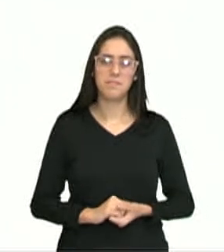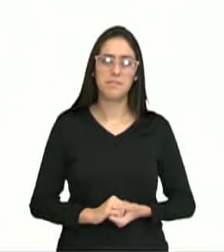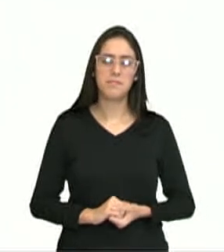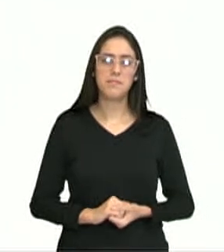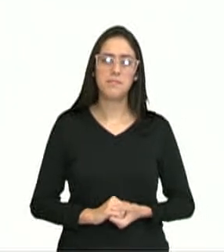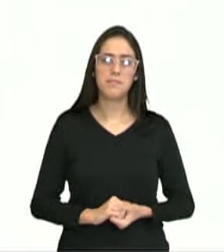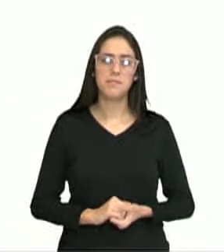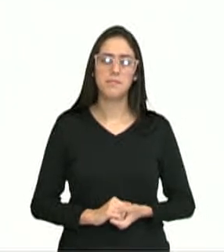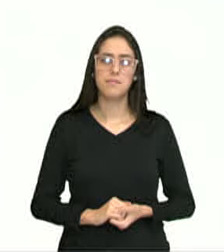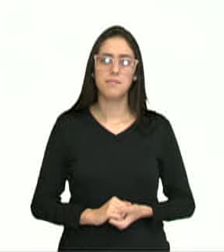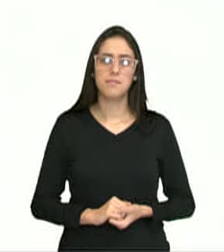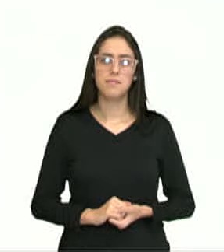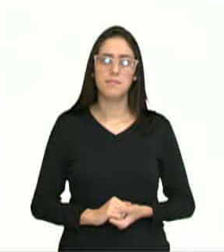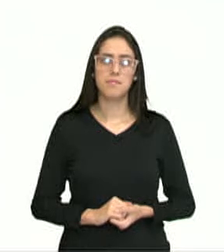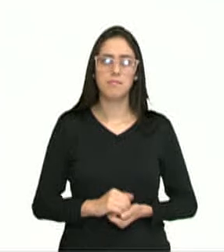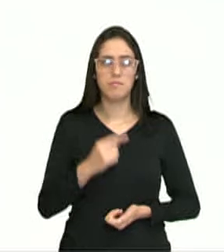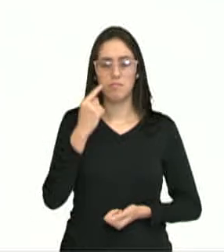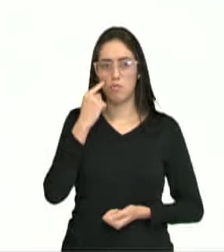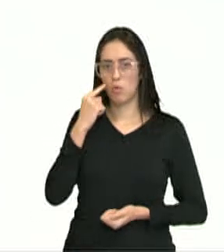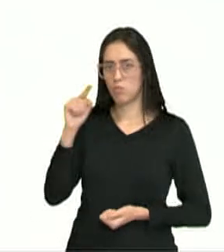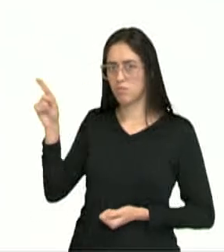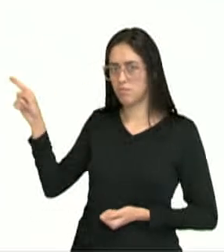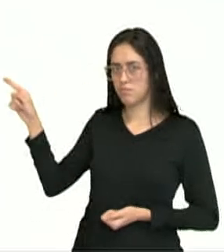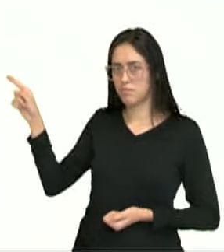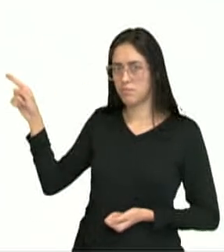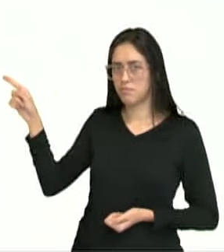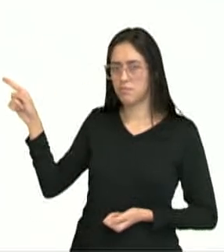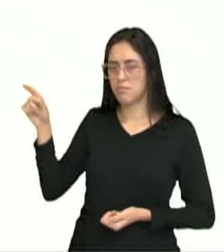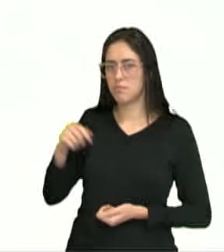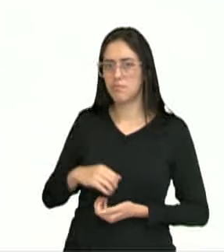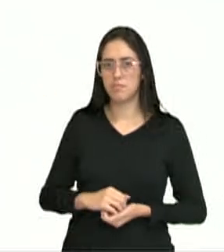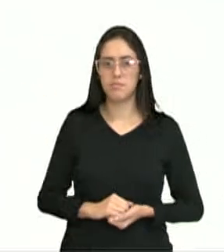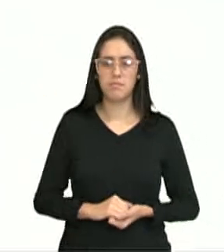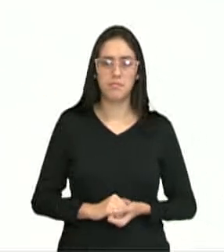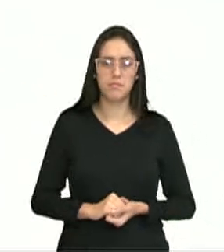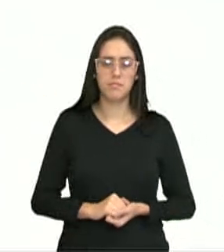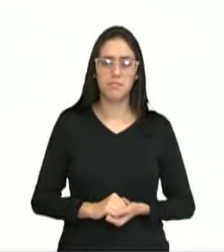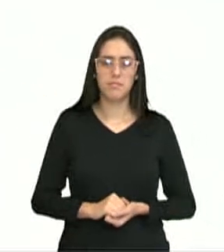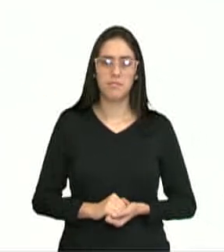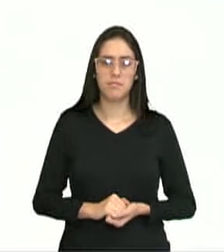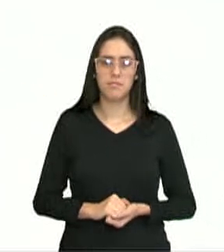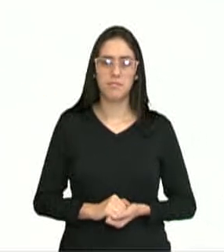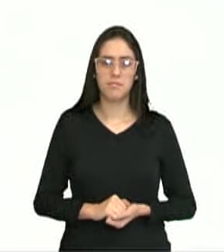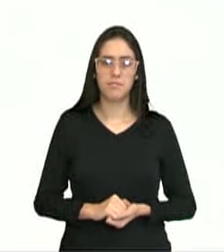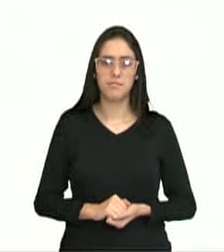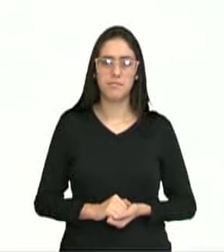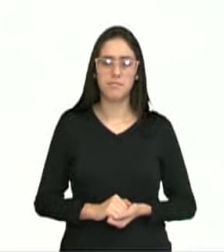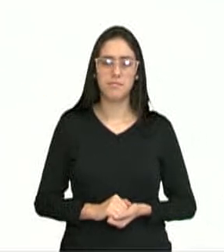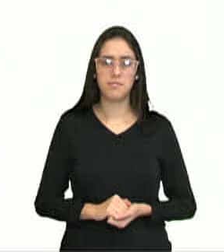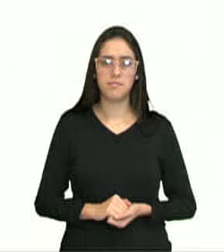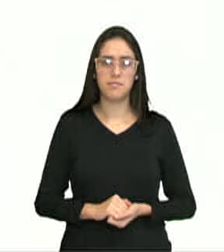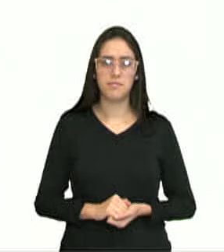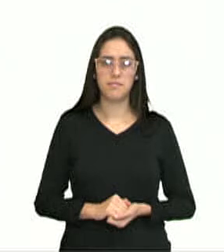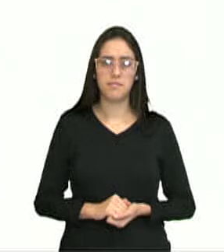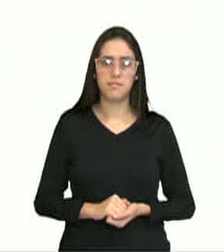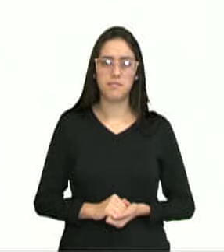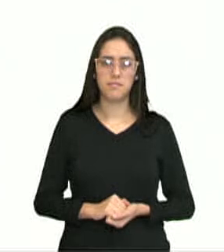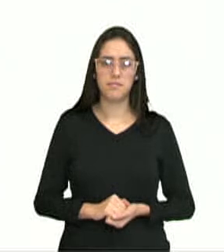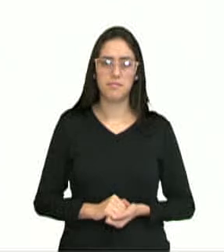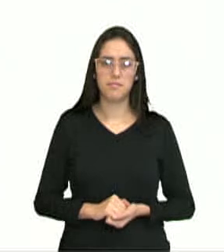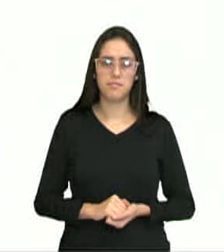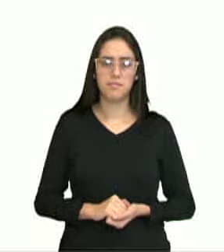demonstrativo. Oscar vive en el 23º piso ou en el